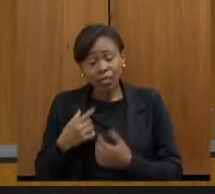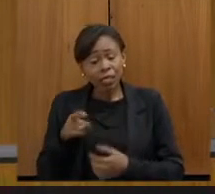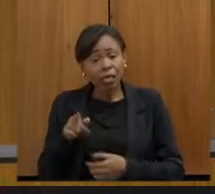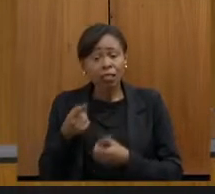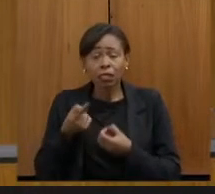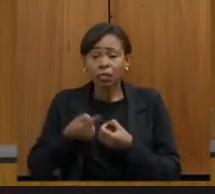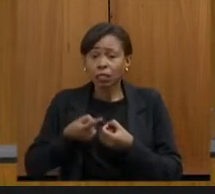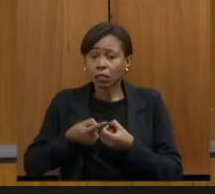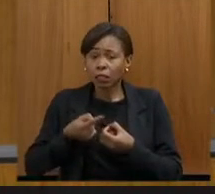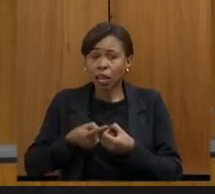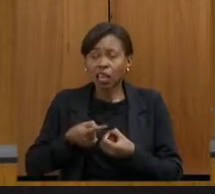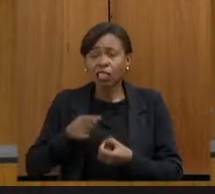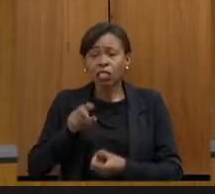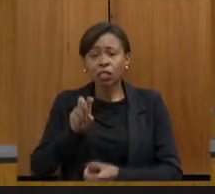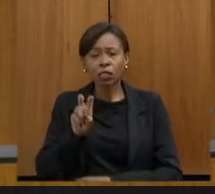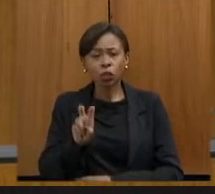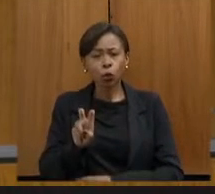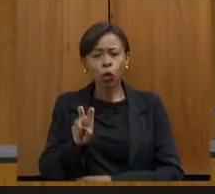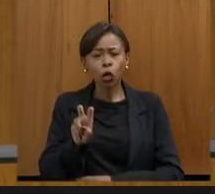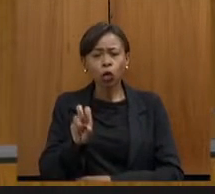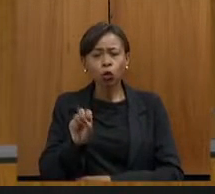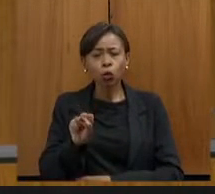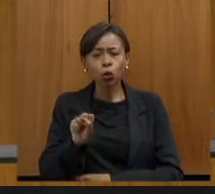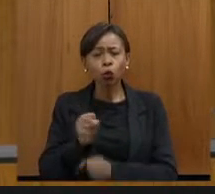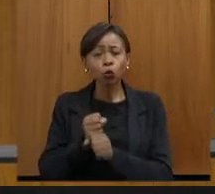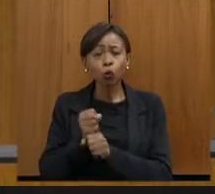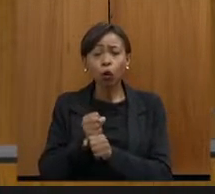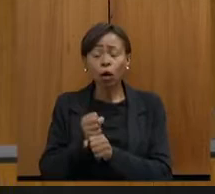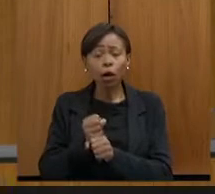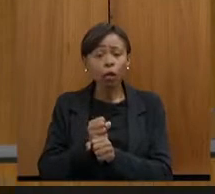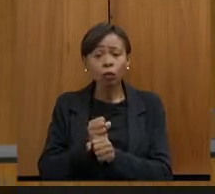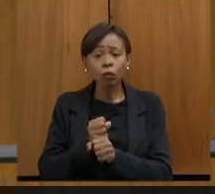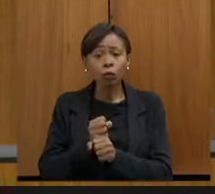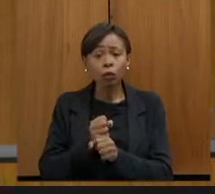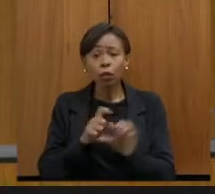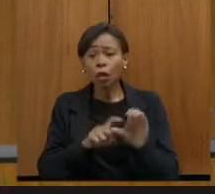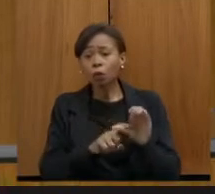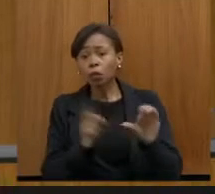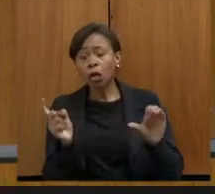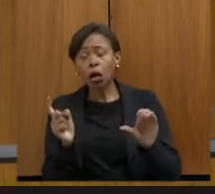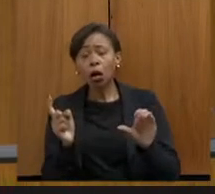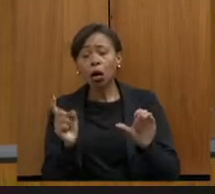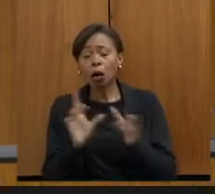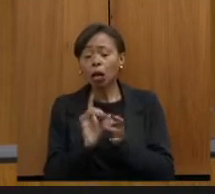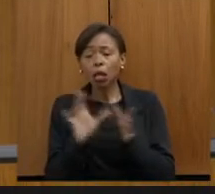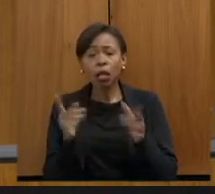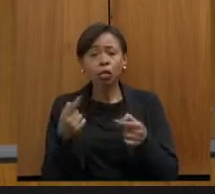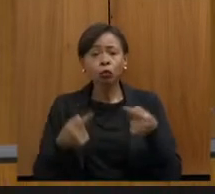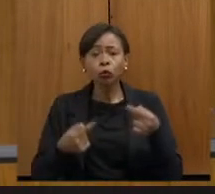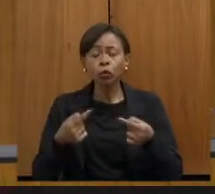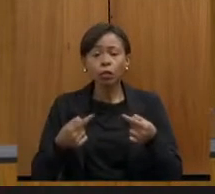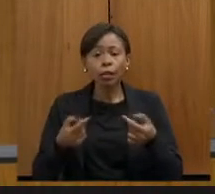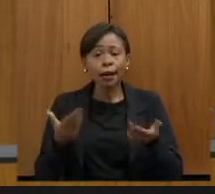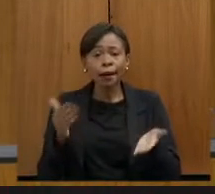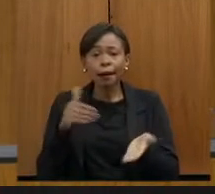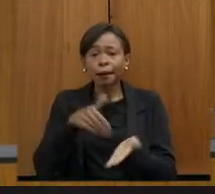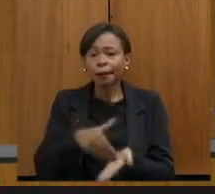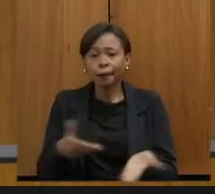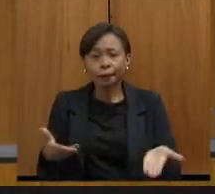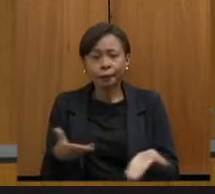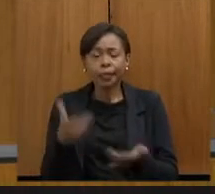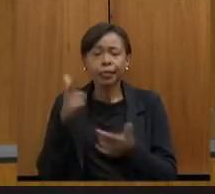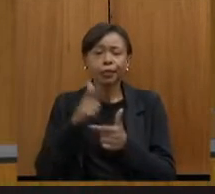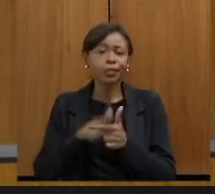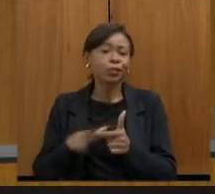já de 58 anos de emancipação política e ainda convivemos com essas situações que a gente acha